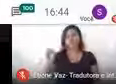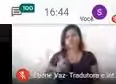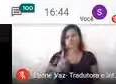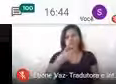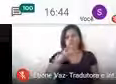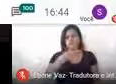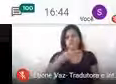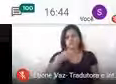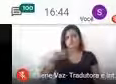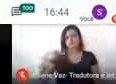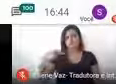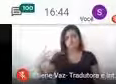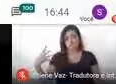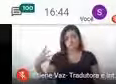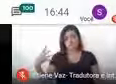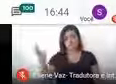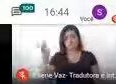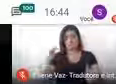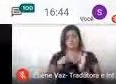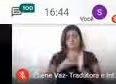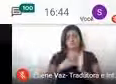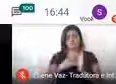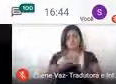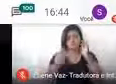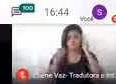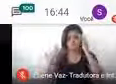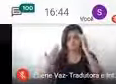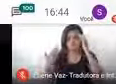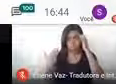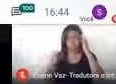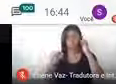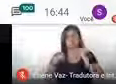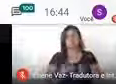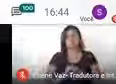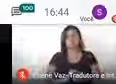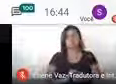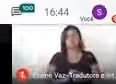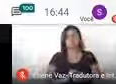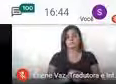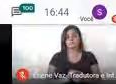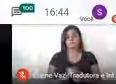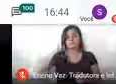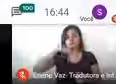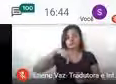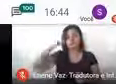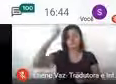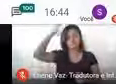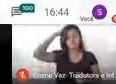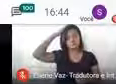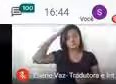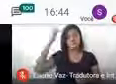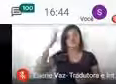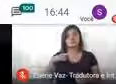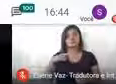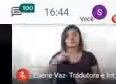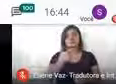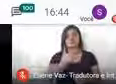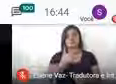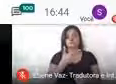2.474 até aquele momento. E aqui no estado do Pará, elas são 227